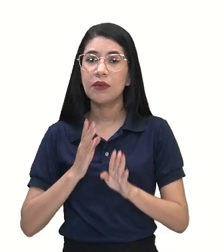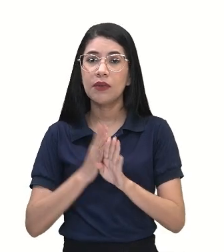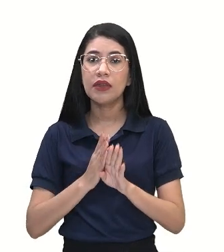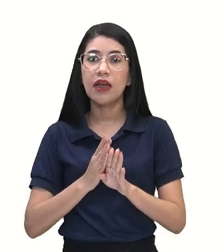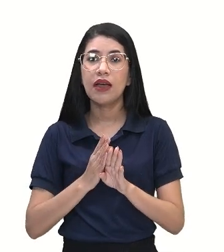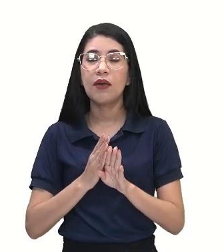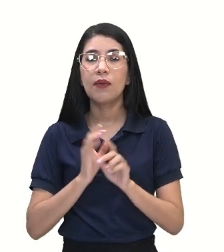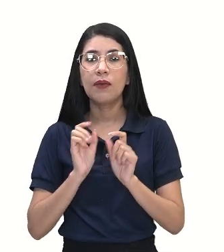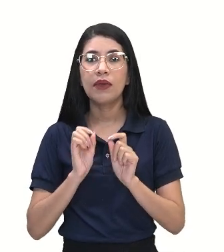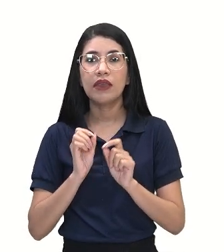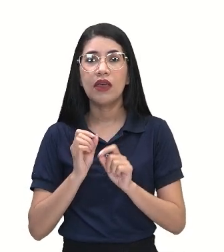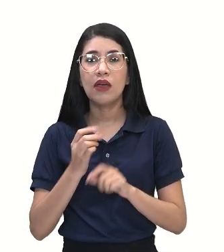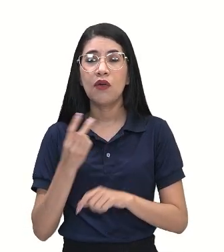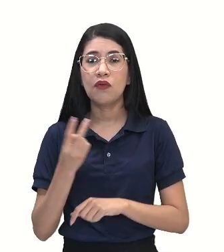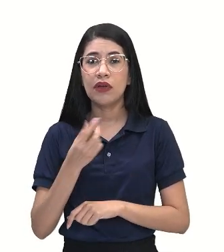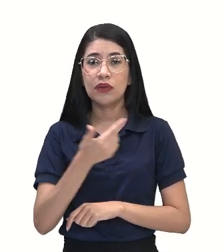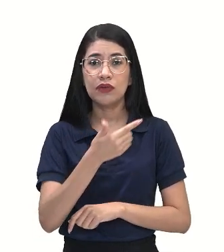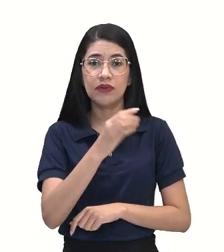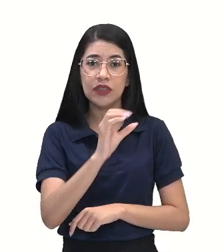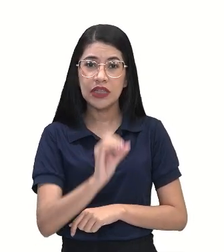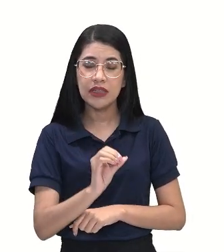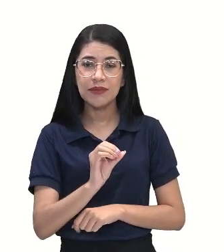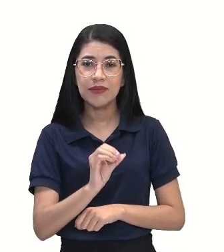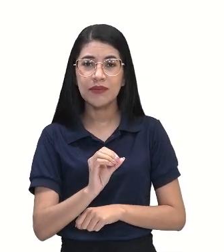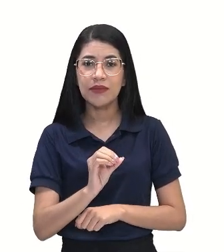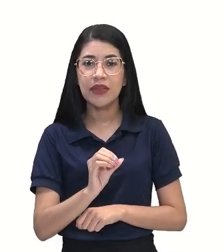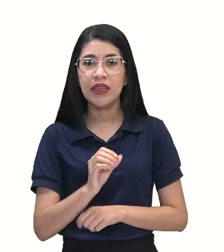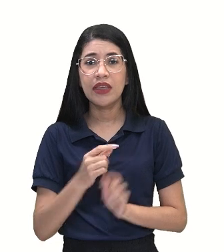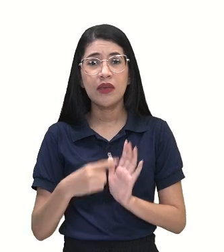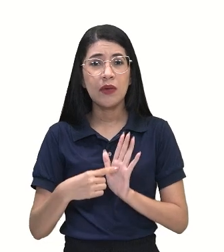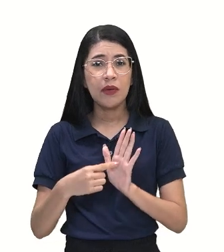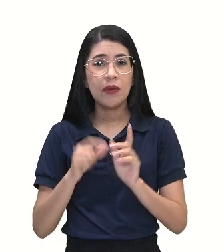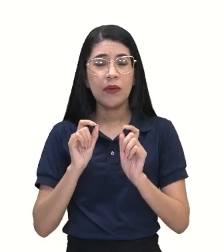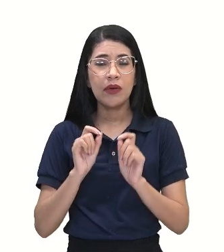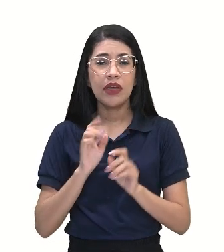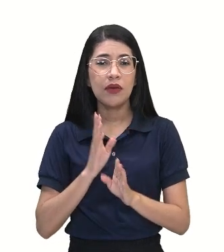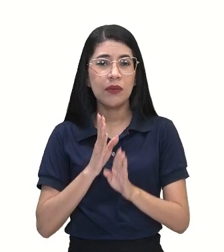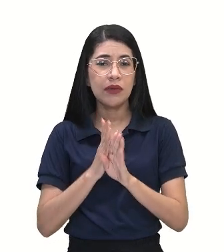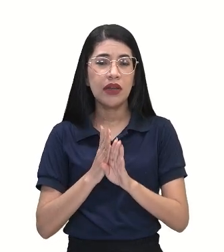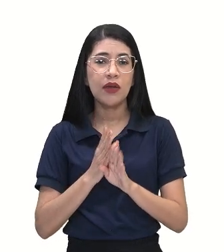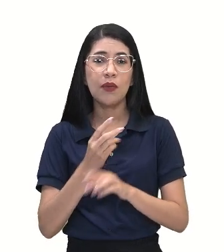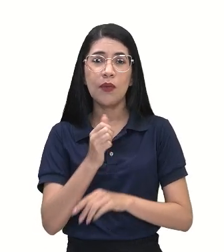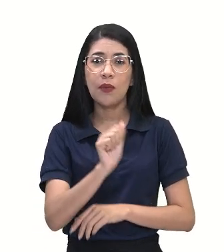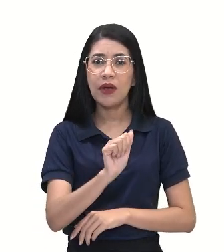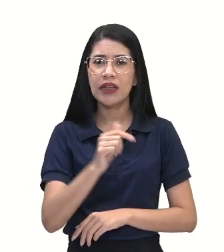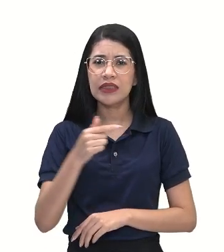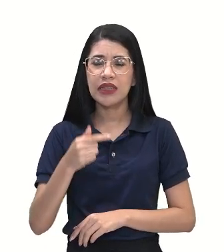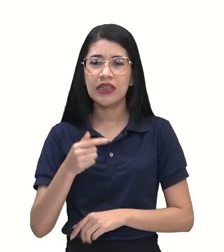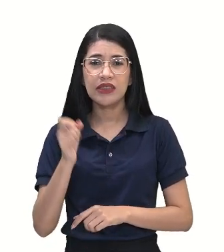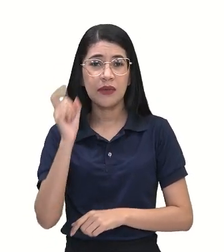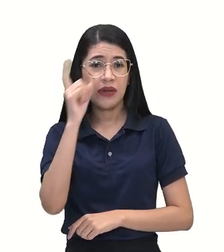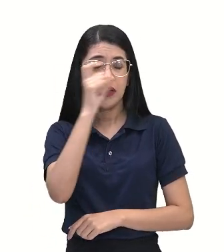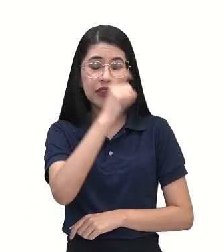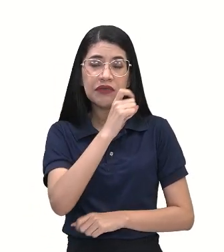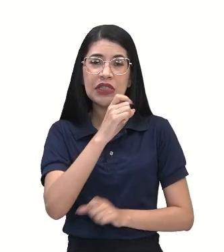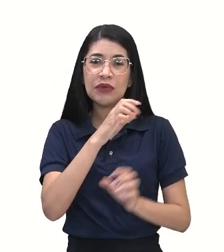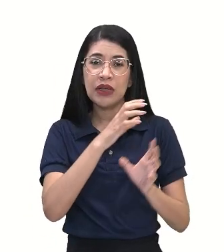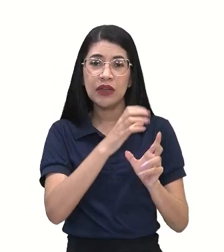termo. Agora que eu estou no A7. Dá muito trabalho, né? A gente fazendo esse